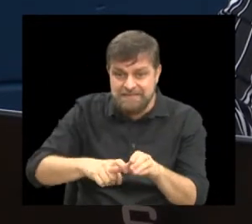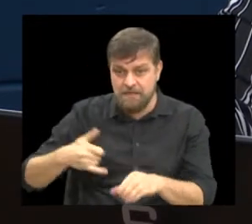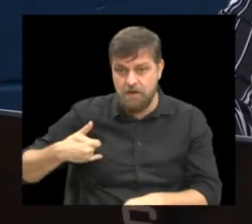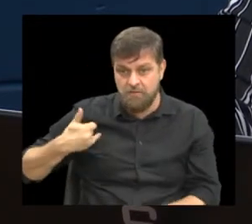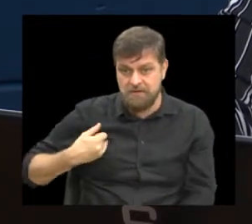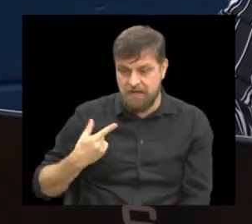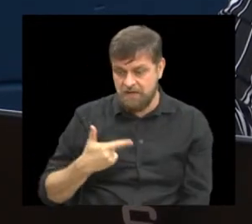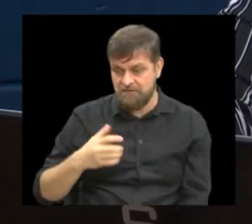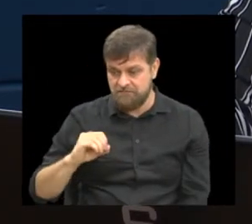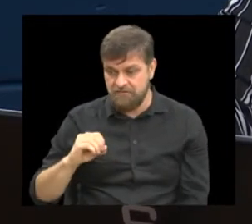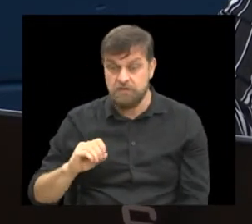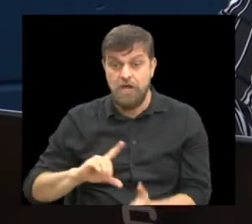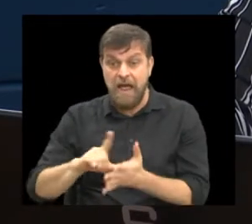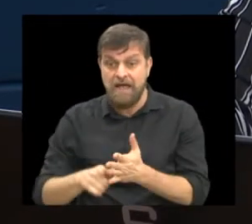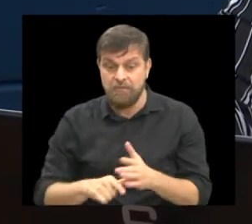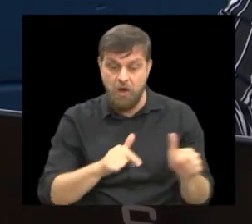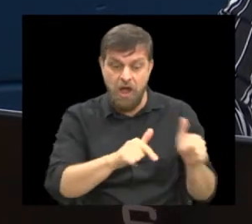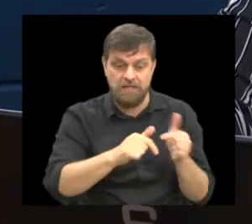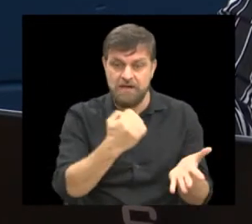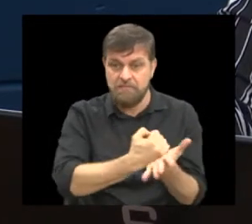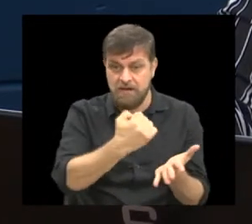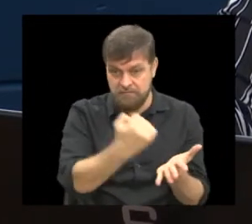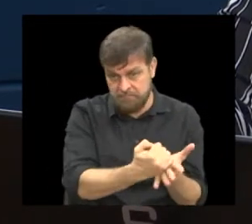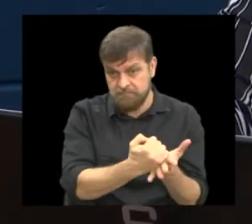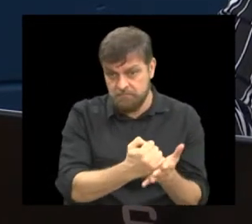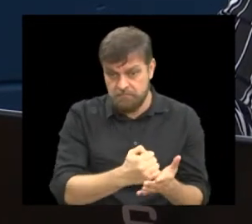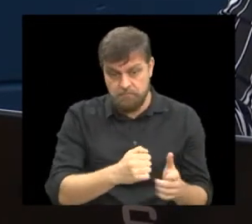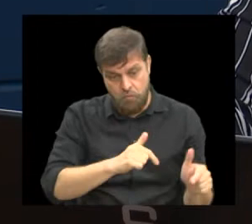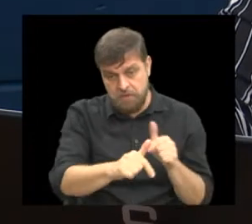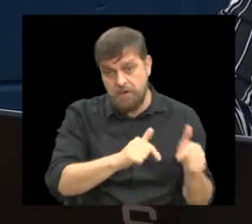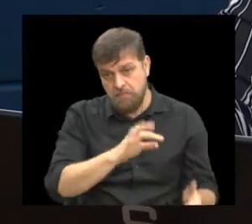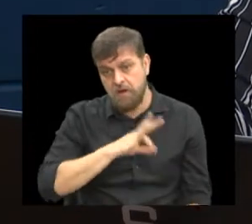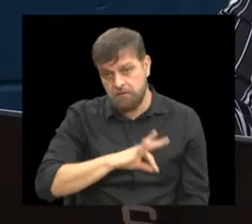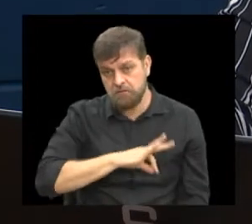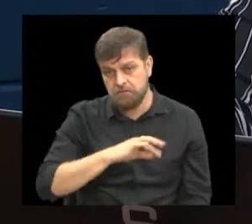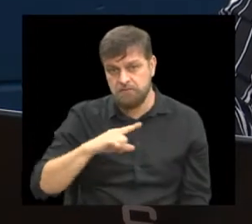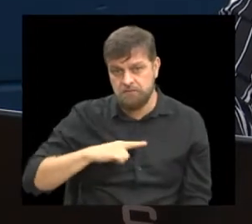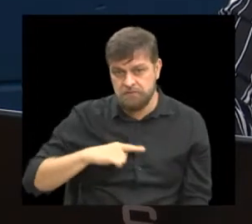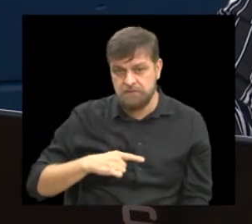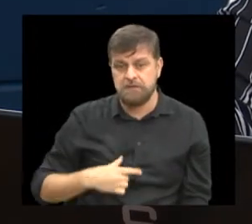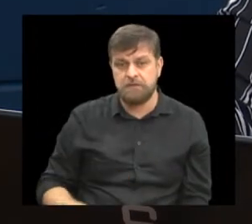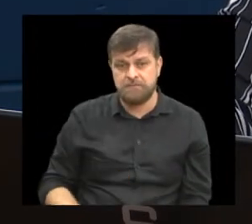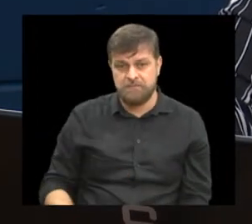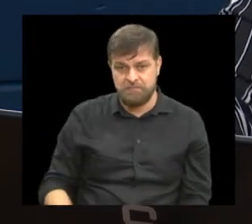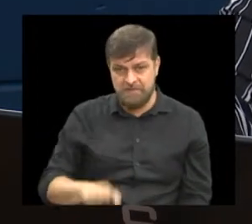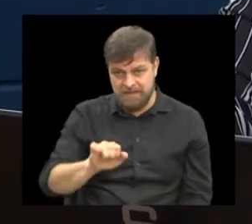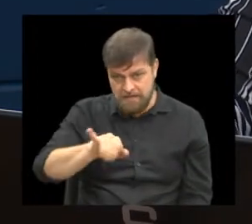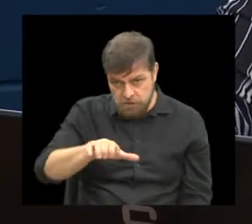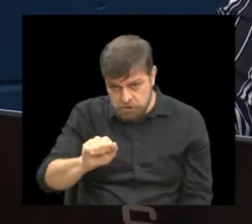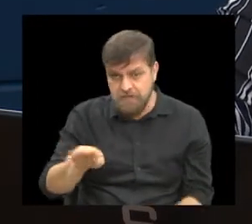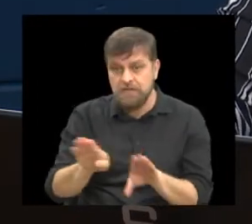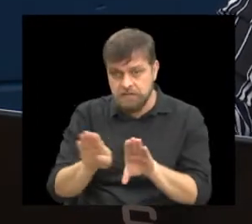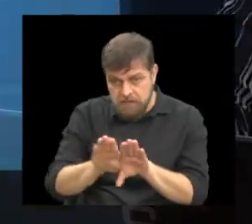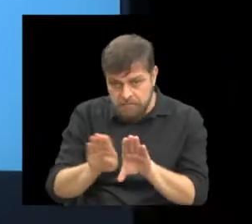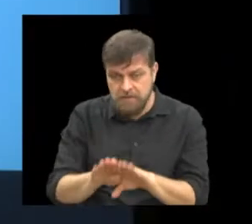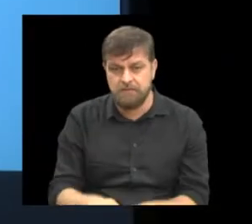aí pode ir para o mercado de trabalho, de acordo com a possibilidade. Educação de jovens e adultos também.